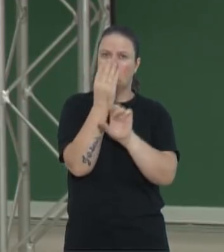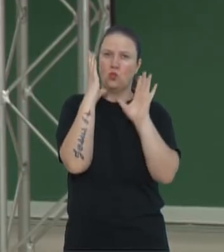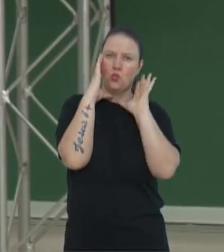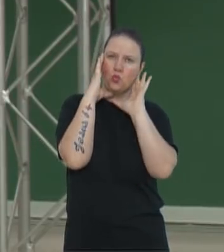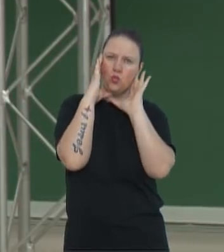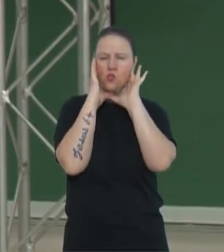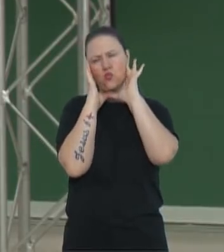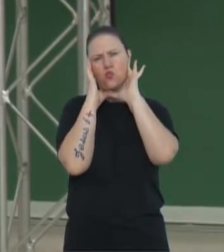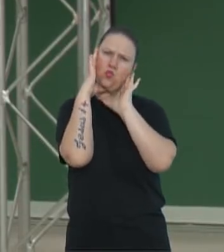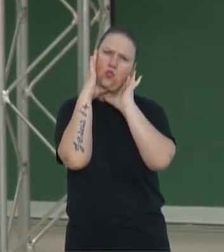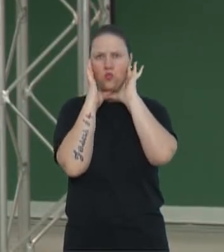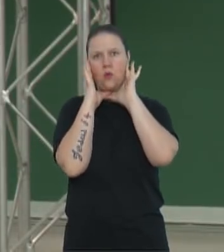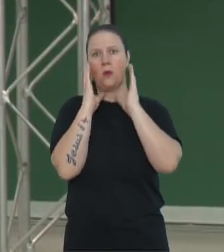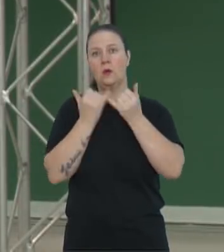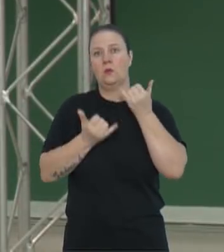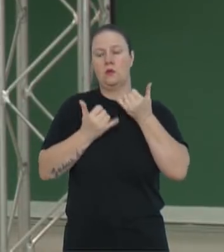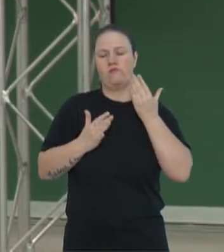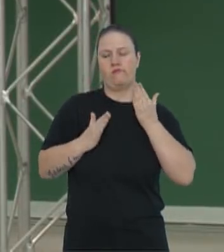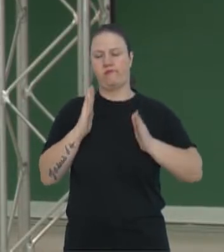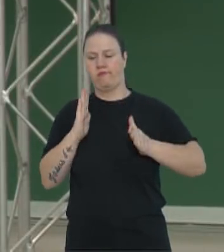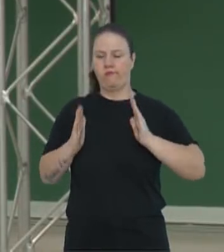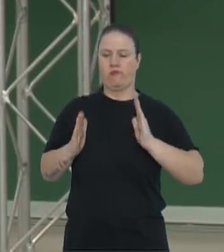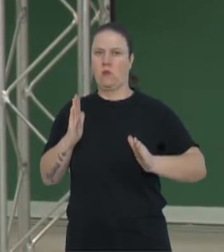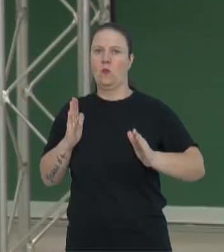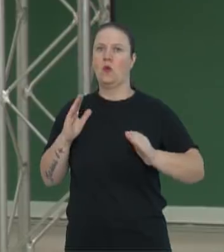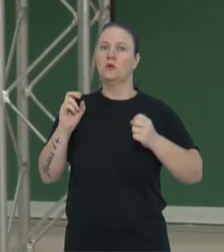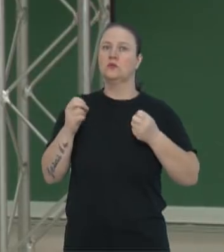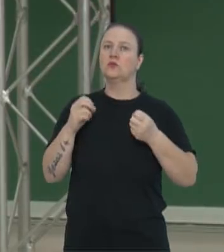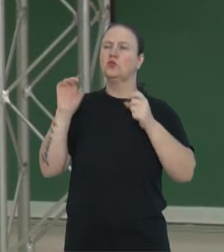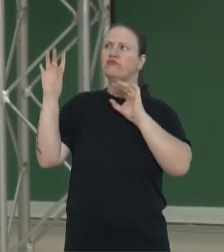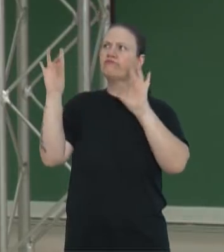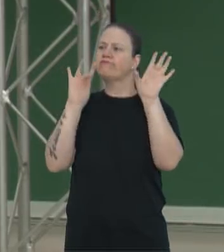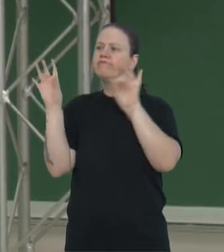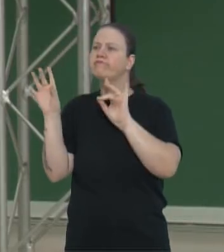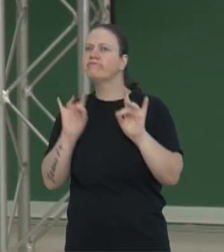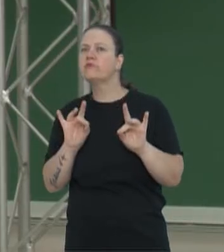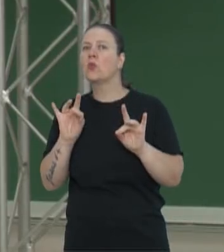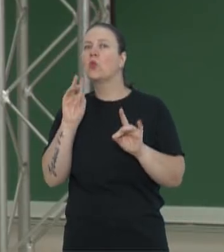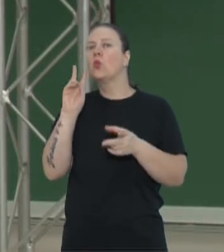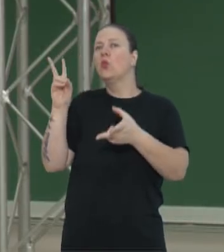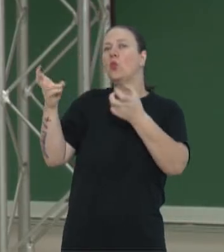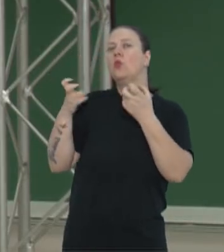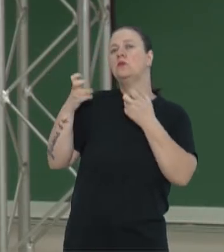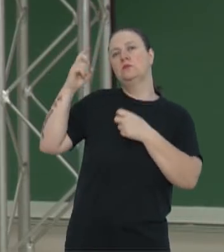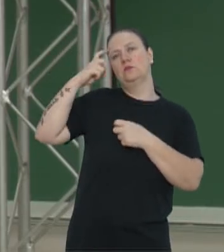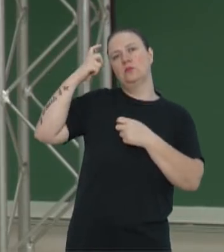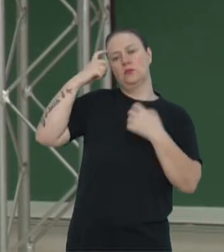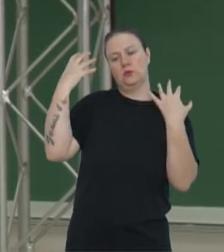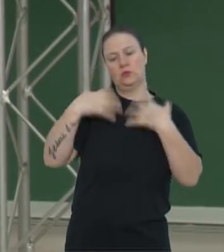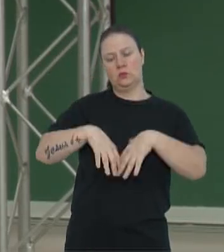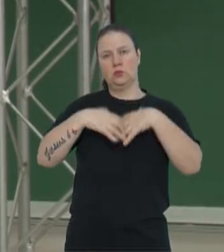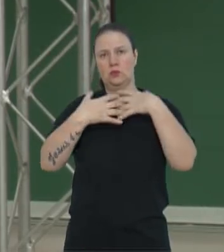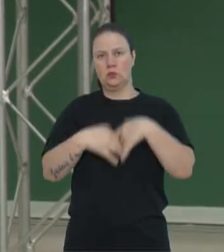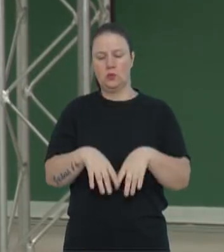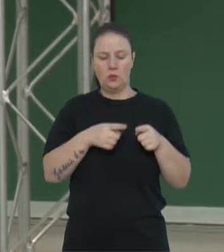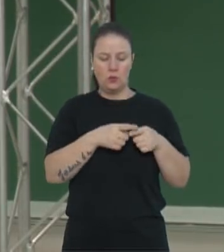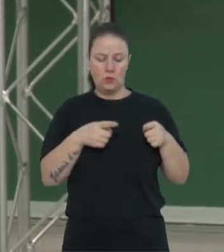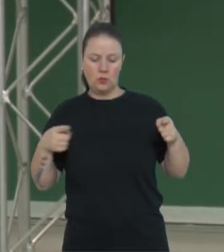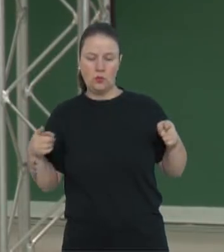mecânica. Então vocês vão ver que a gente vai tocar em várias questões assim para se refletir sobre um período histórico que tem bastante